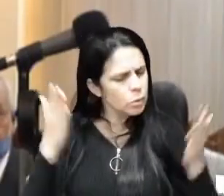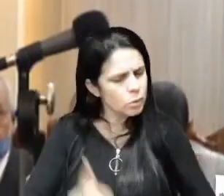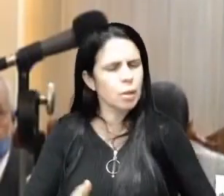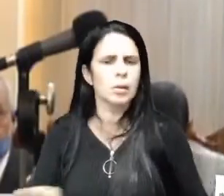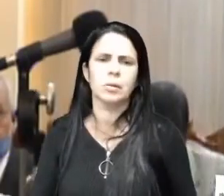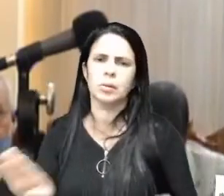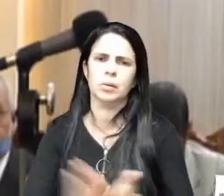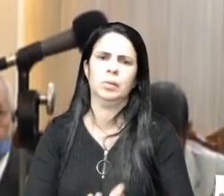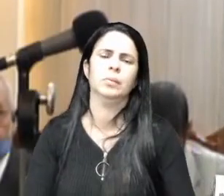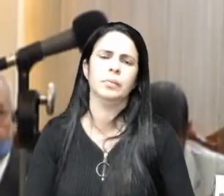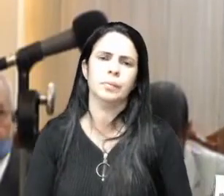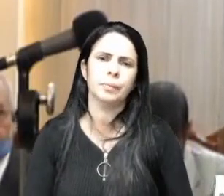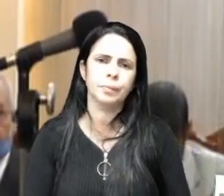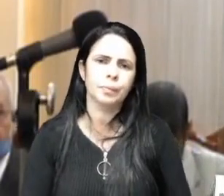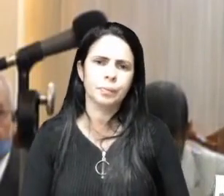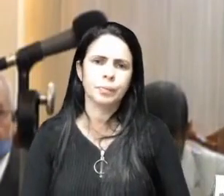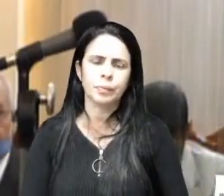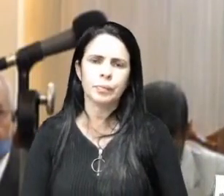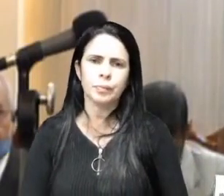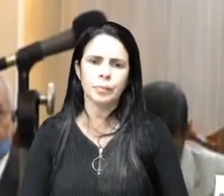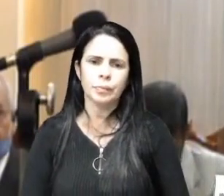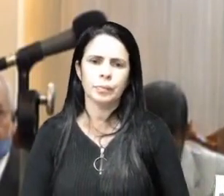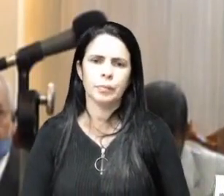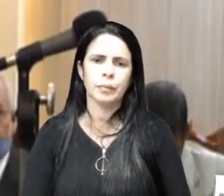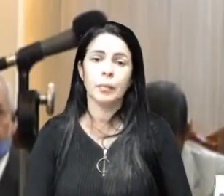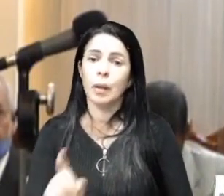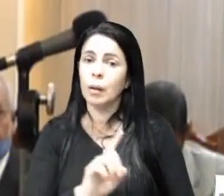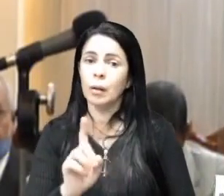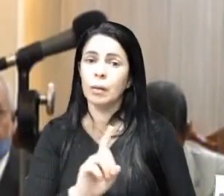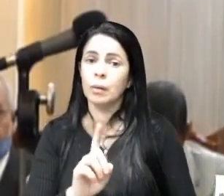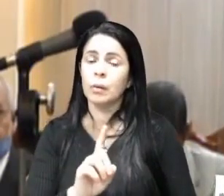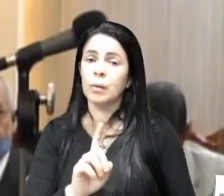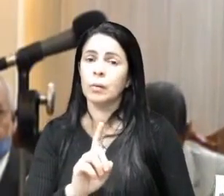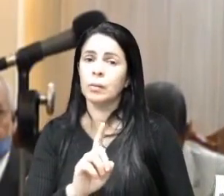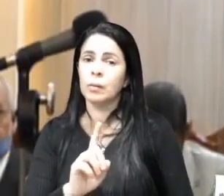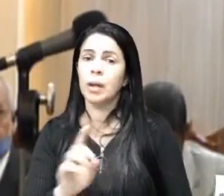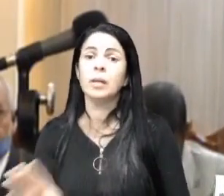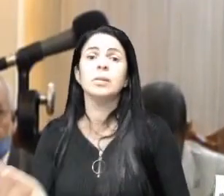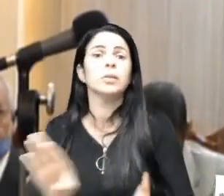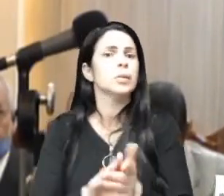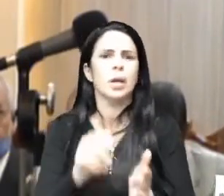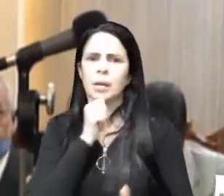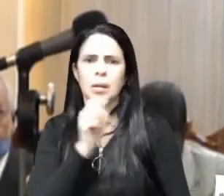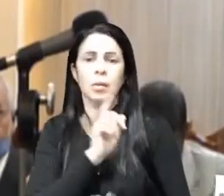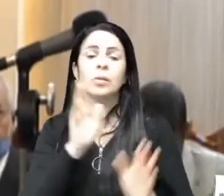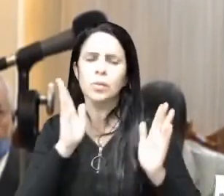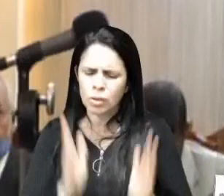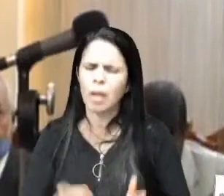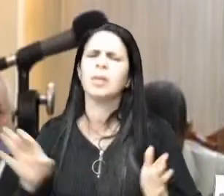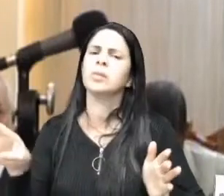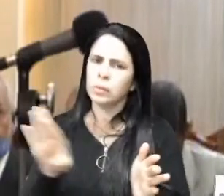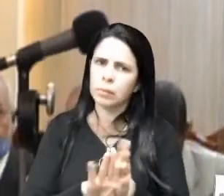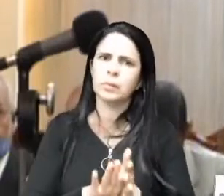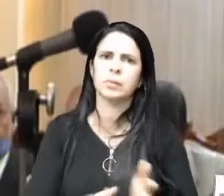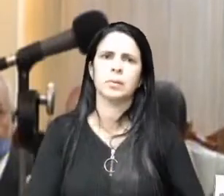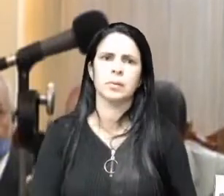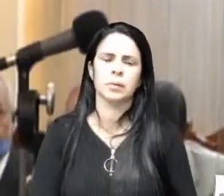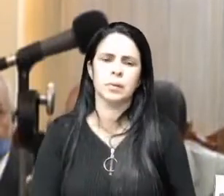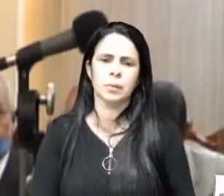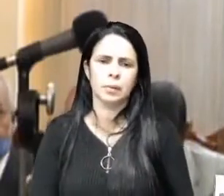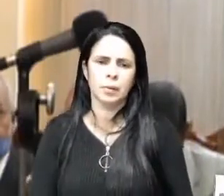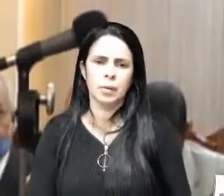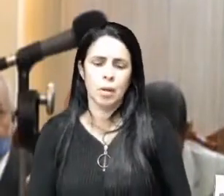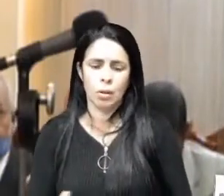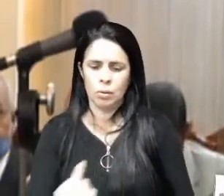já chegou. Não vai chegar não, irmão. Já chegou. Nós